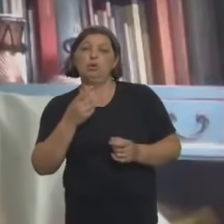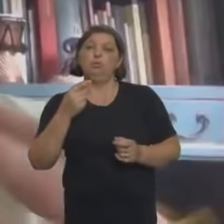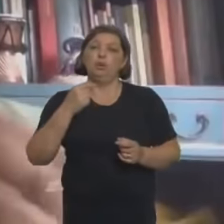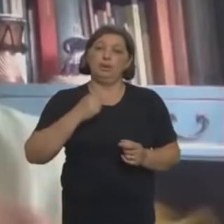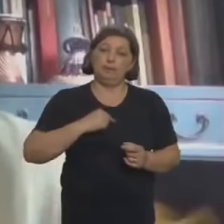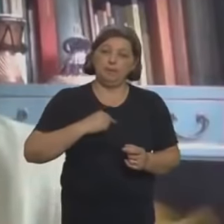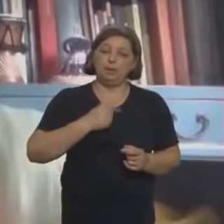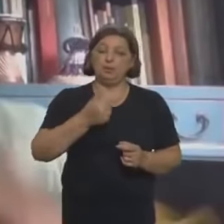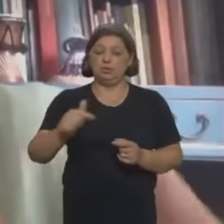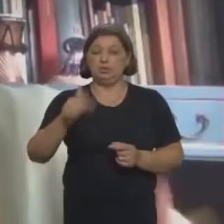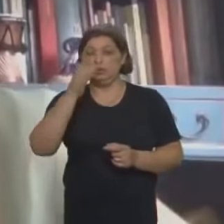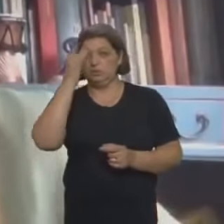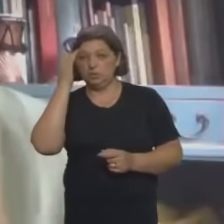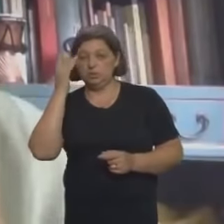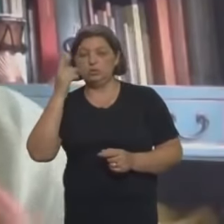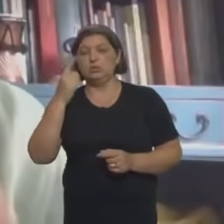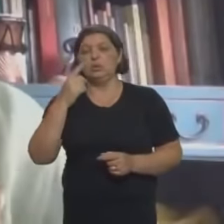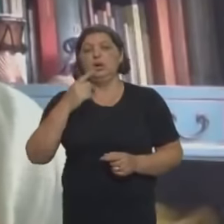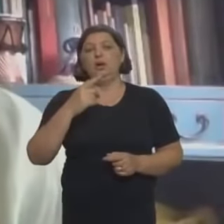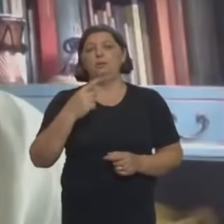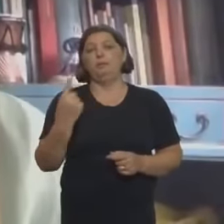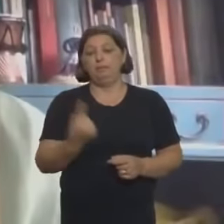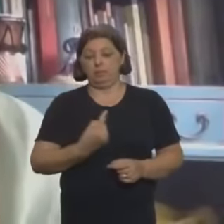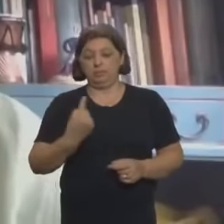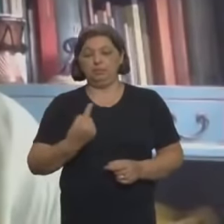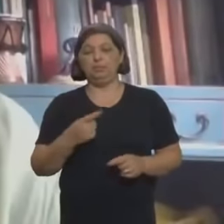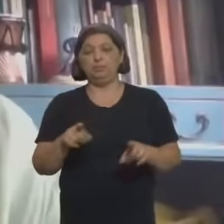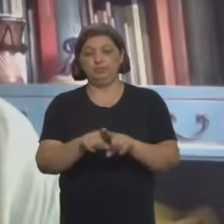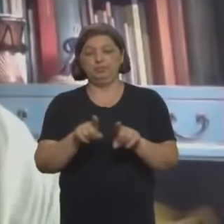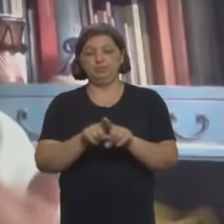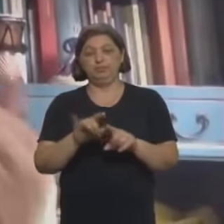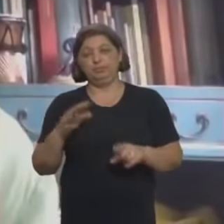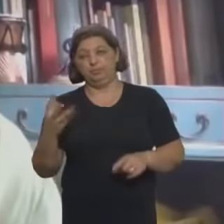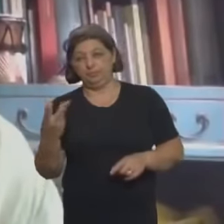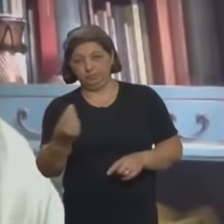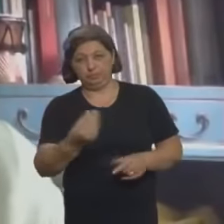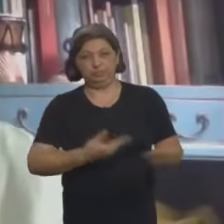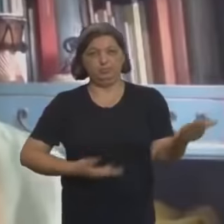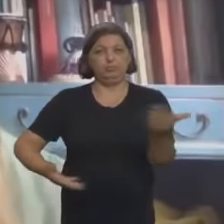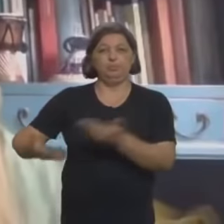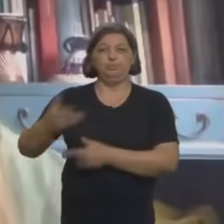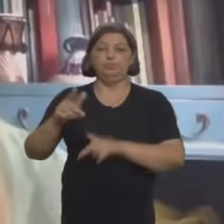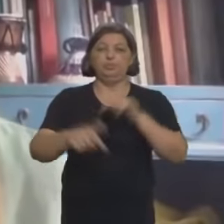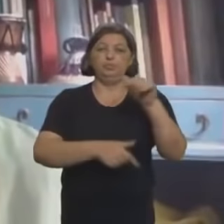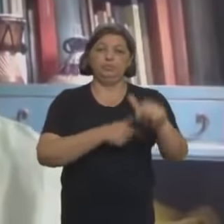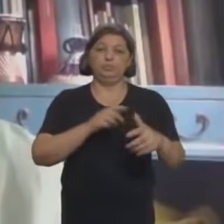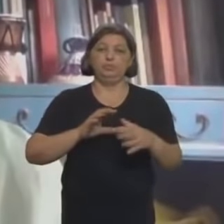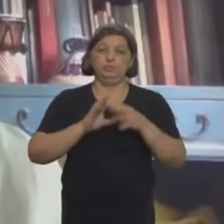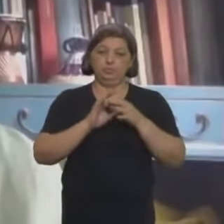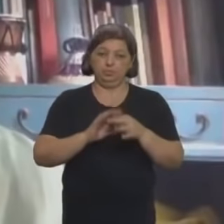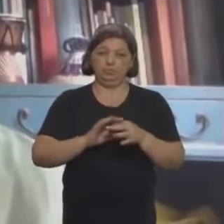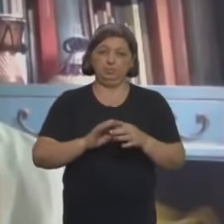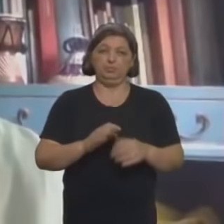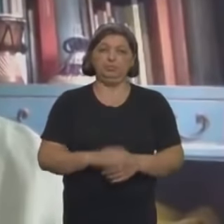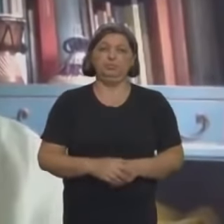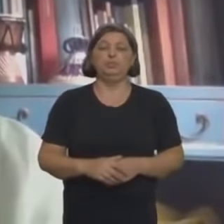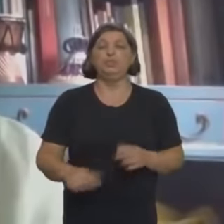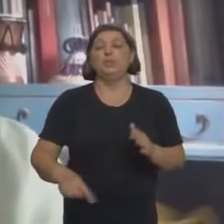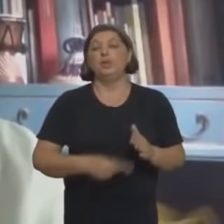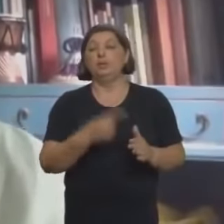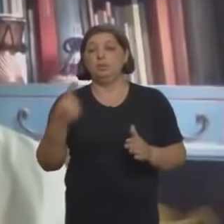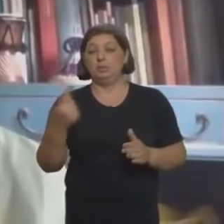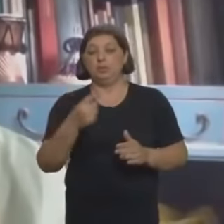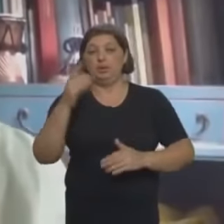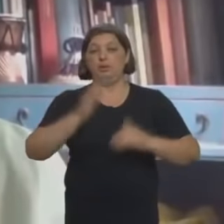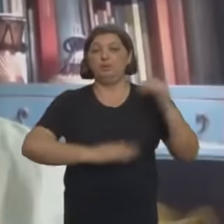né, no individual e no coletivo, trabalhando ali juntos. E aí a gente trabalha ali, né, na primeira unidade, como eu falei, habilidades